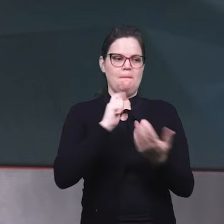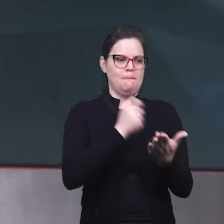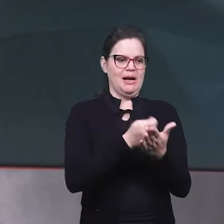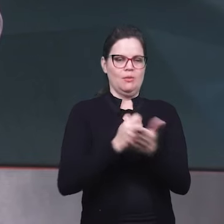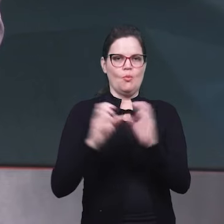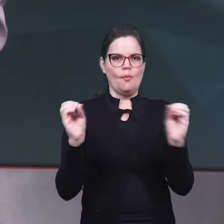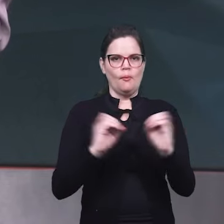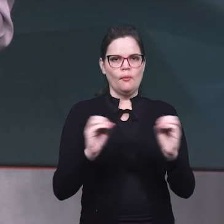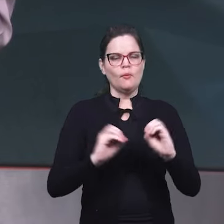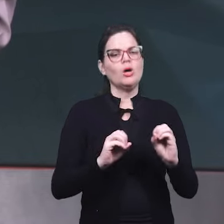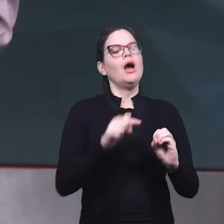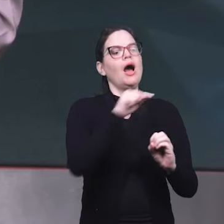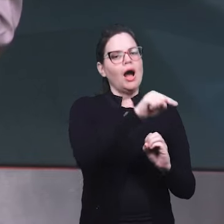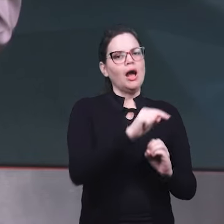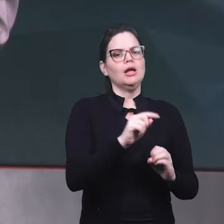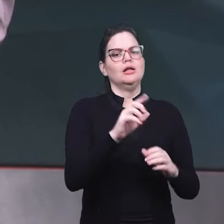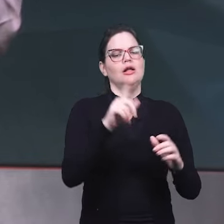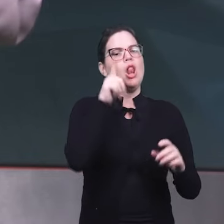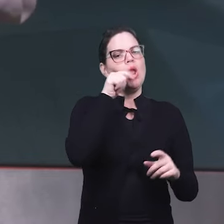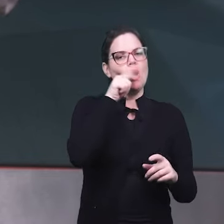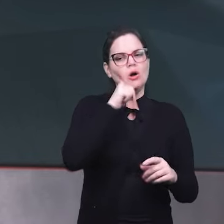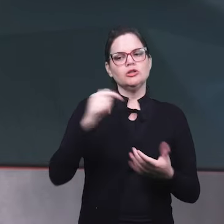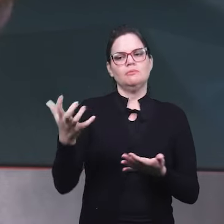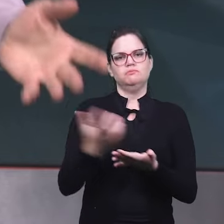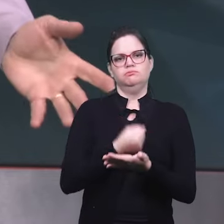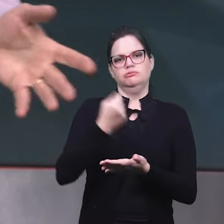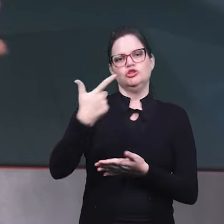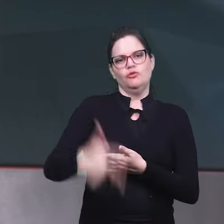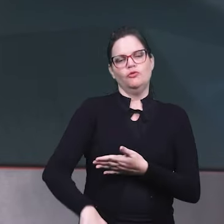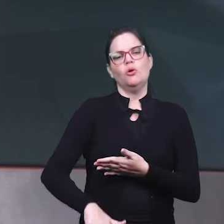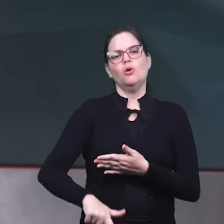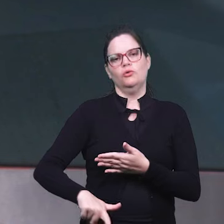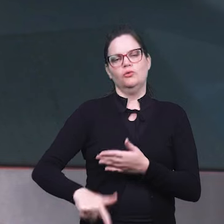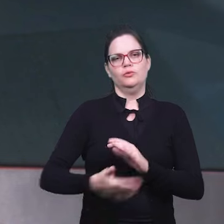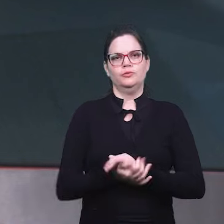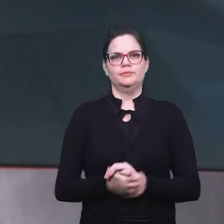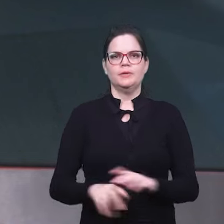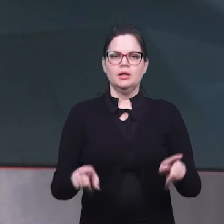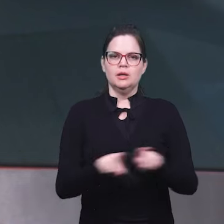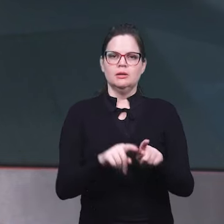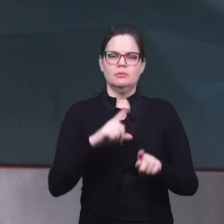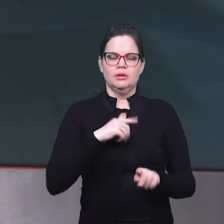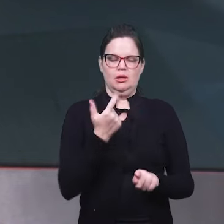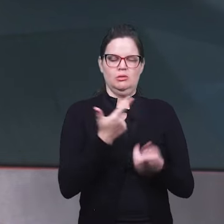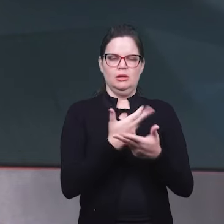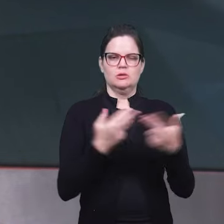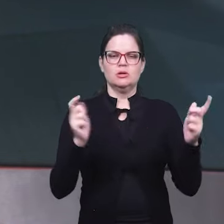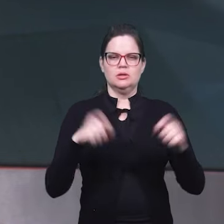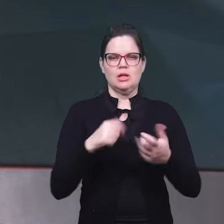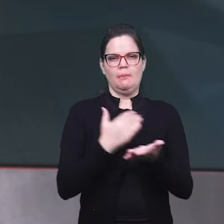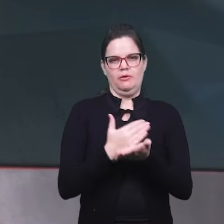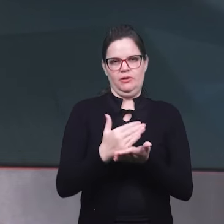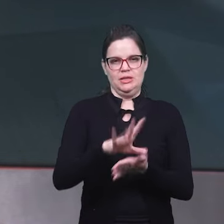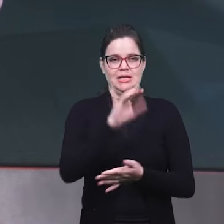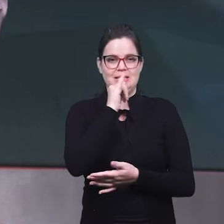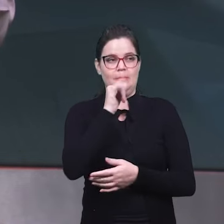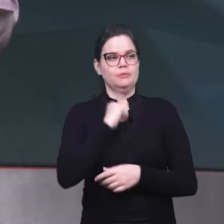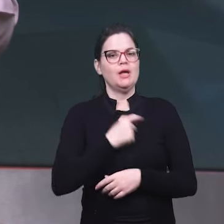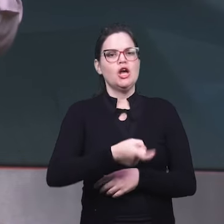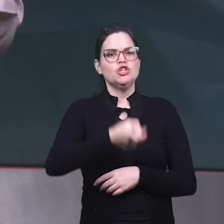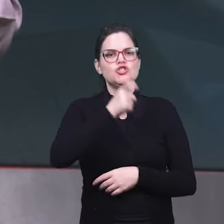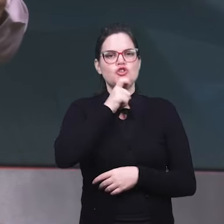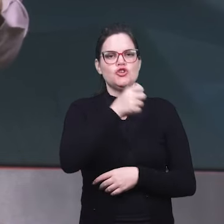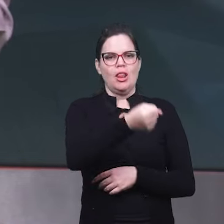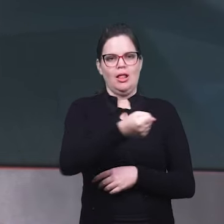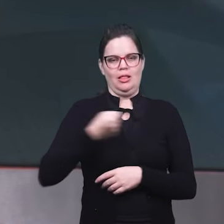pode comprar diversas coisas financiadas. Um eletrodoméstico, por exemplo, né? Ah, mas se eu comprar uma